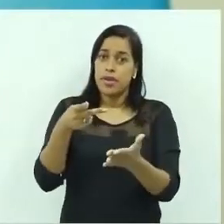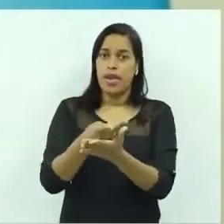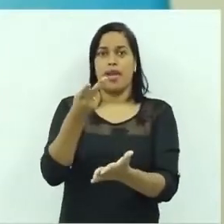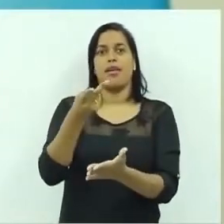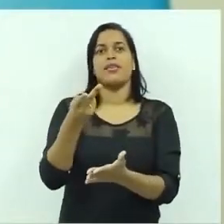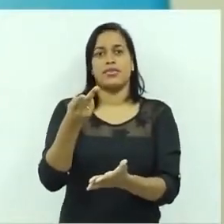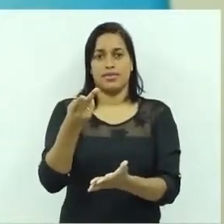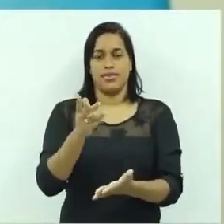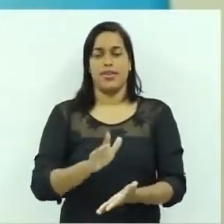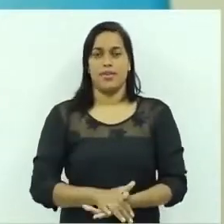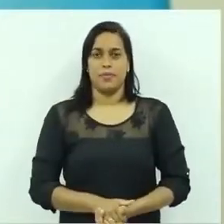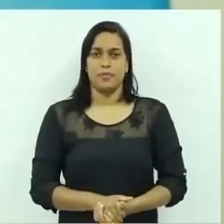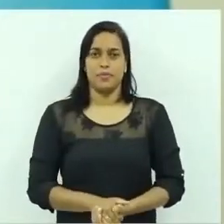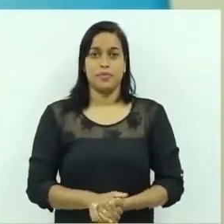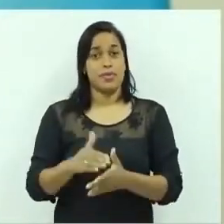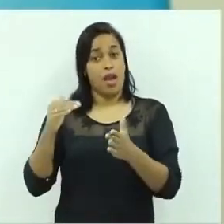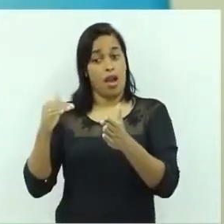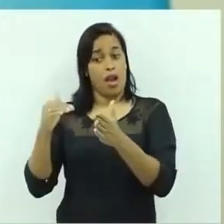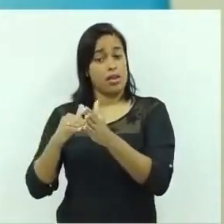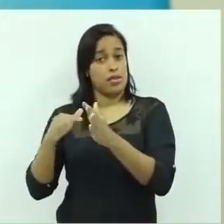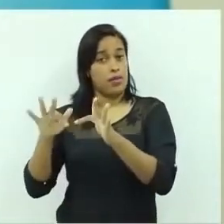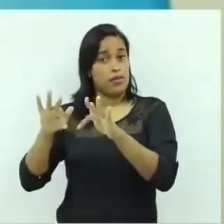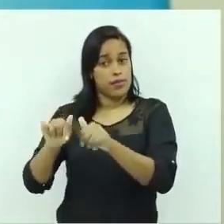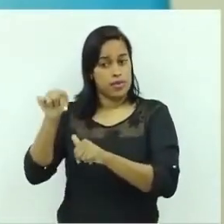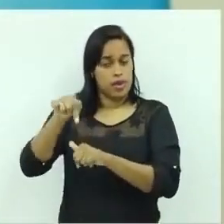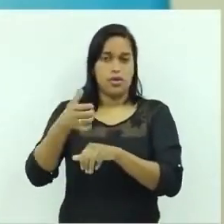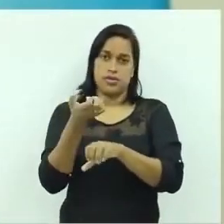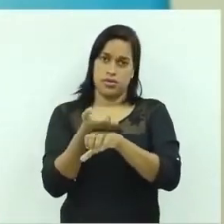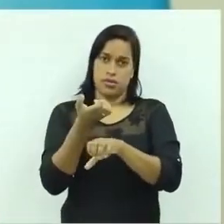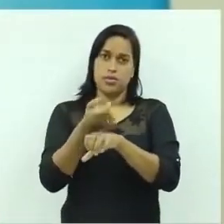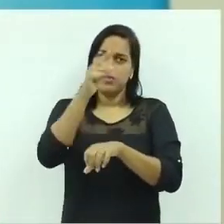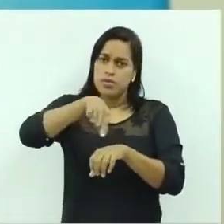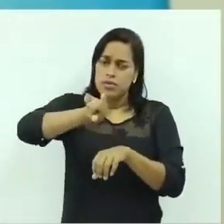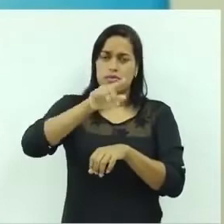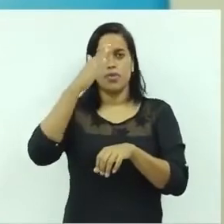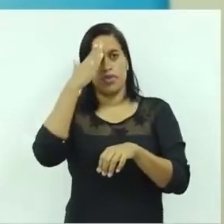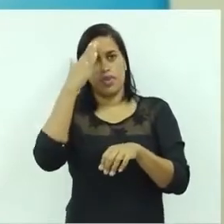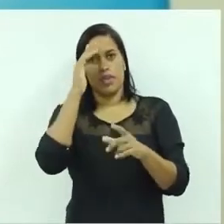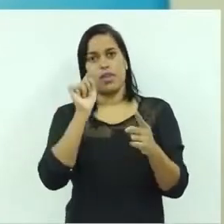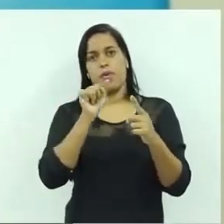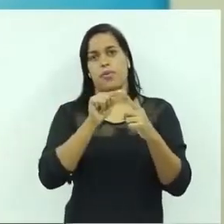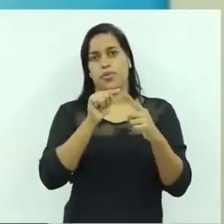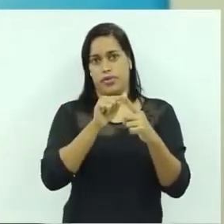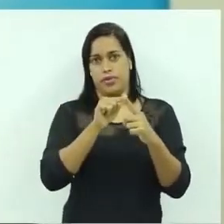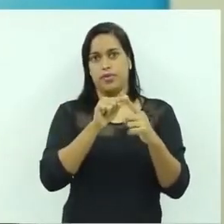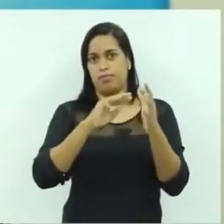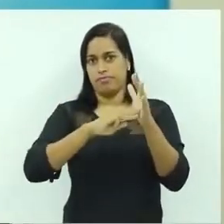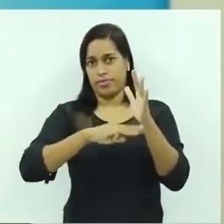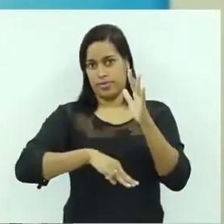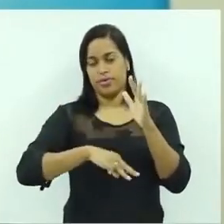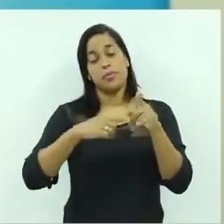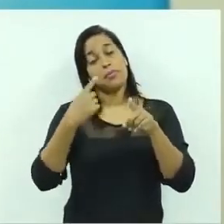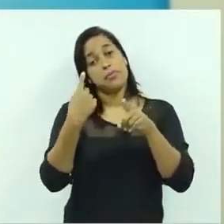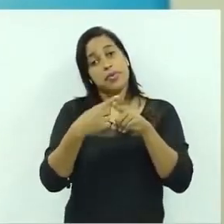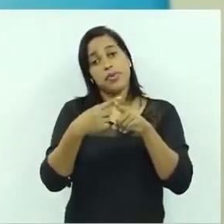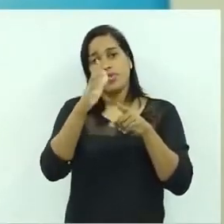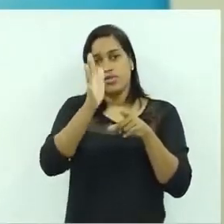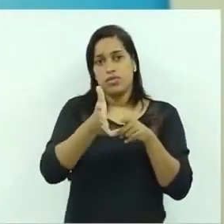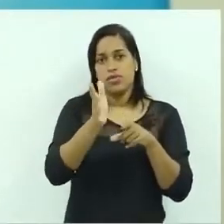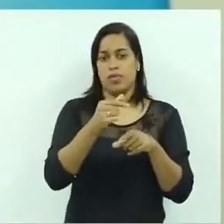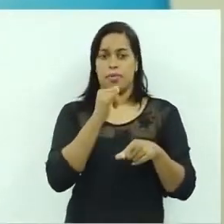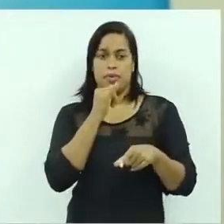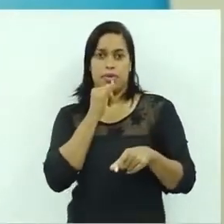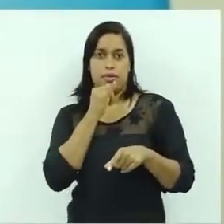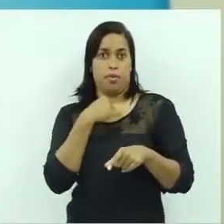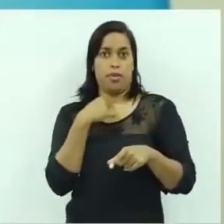a criação. Antes do final dessa competência, vocês vão entender o motivo. Mas de cara você já mata uma charada. Você não